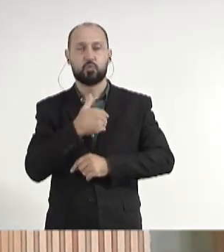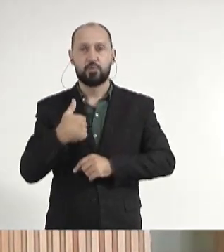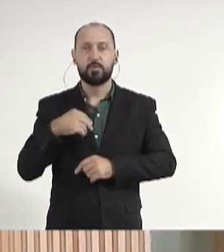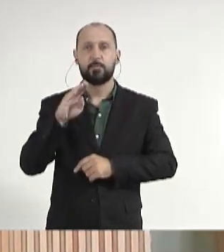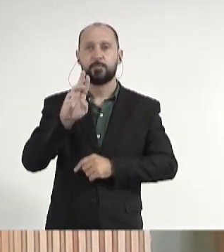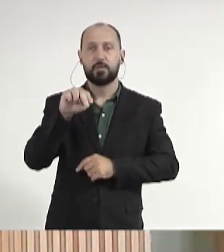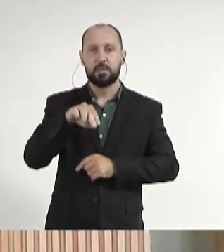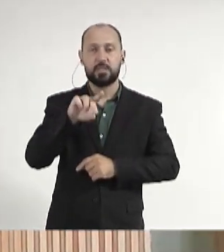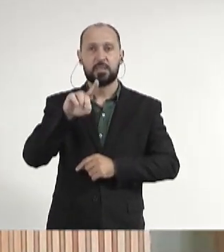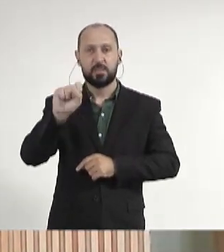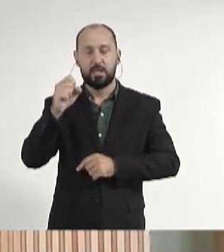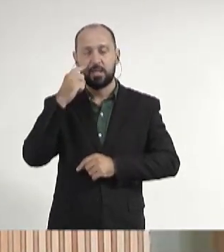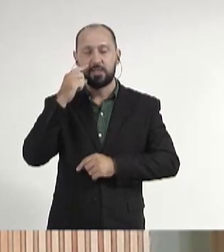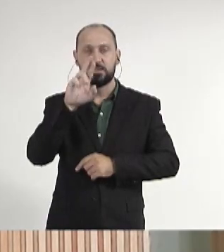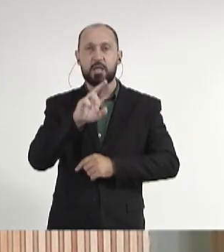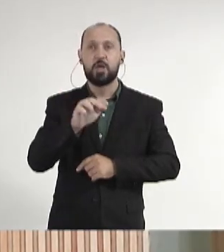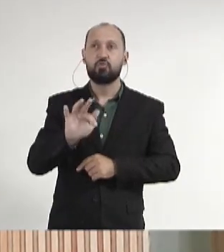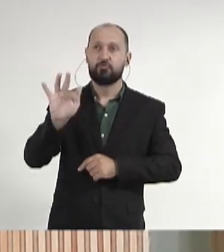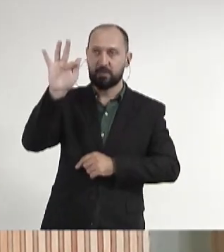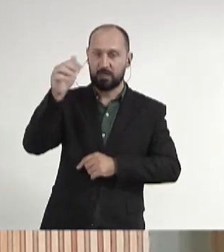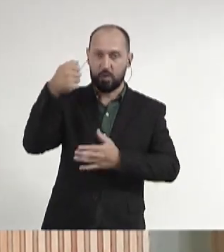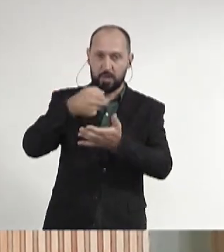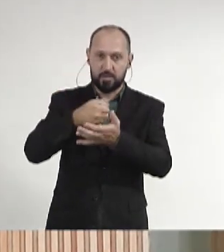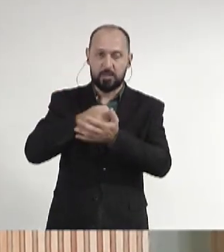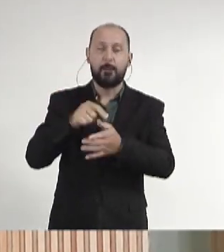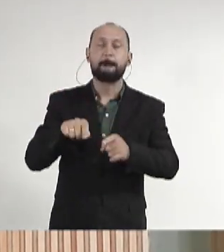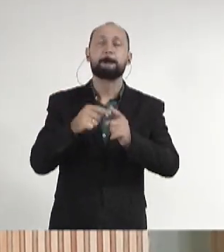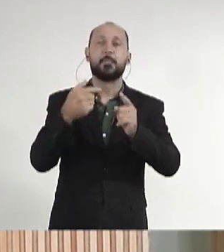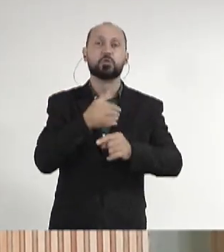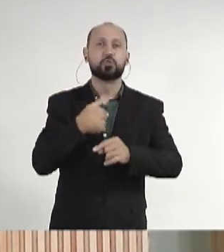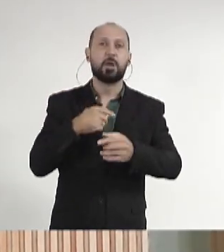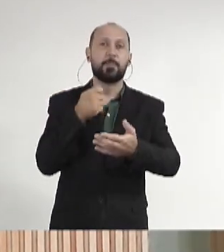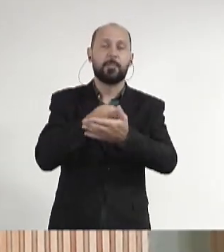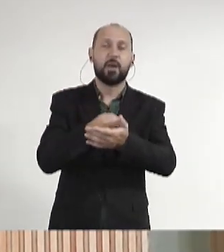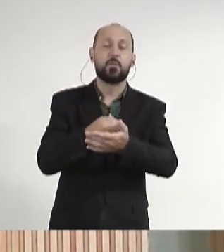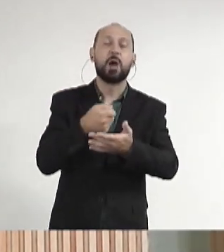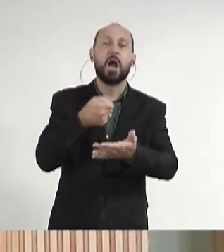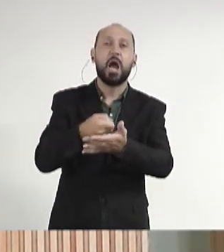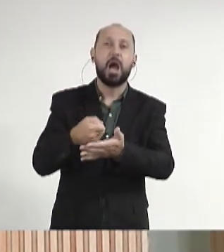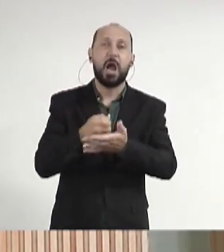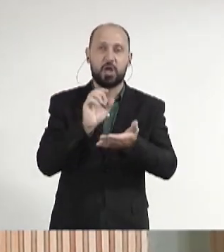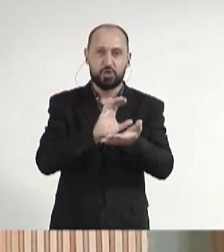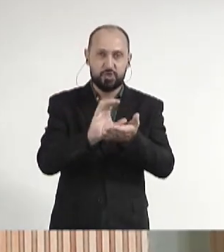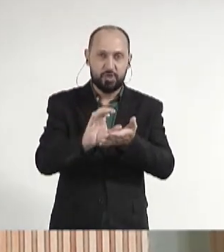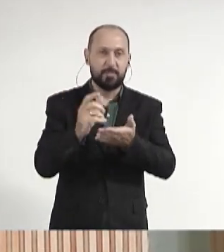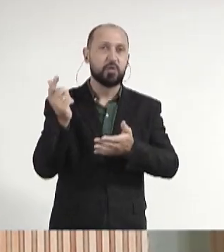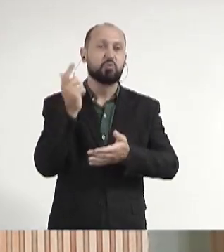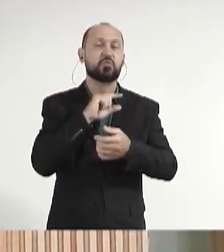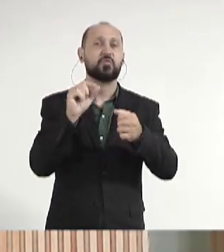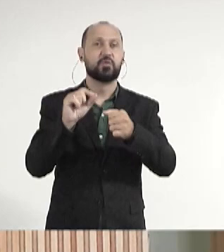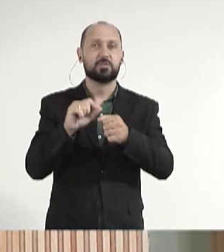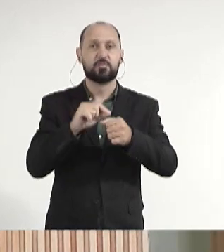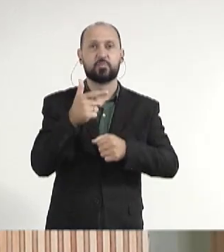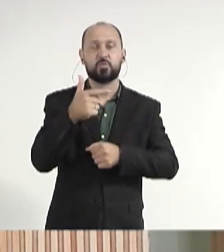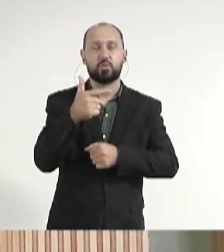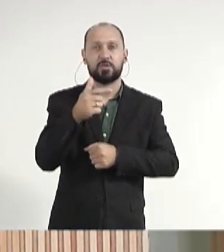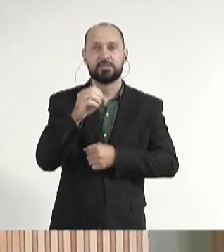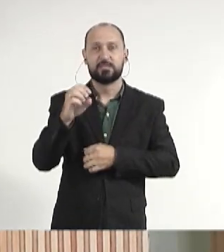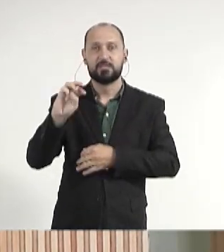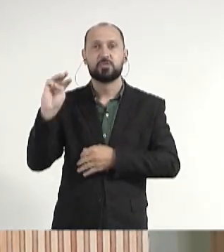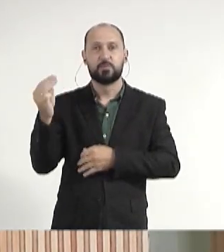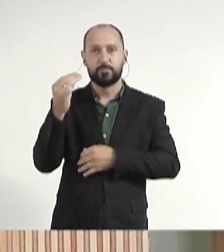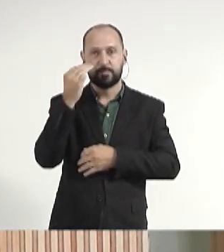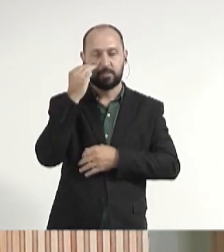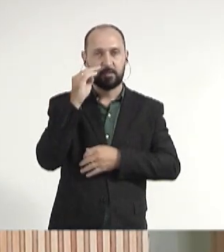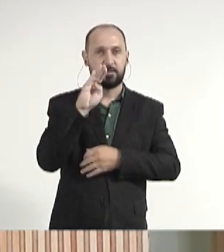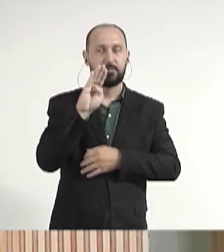BNDES, com garantia da União, mas que o Estado precisa prestar uma contragarantia para que esse empréstimo possa ser efetivado. 200 milhões de reais, eu